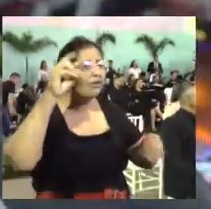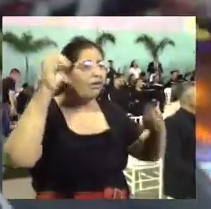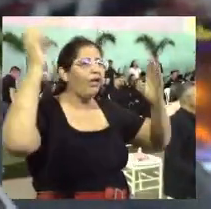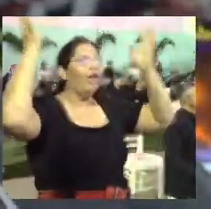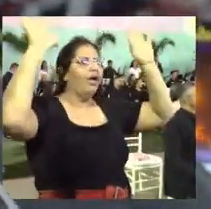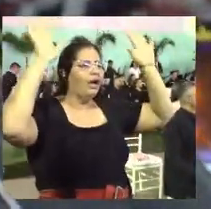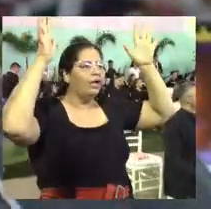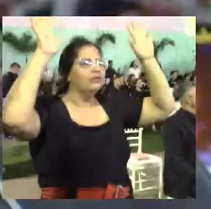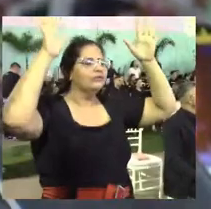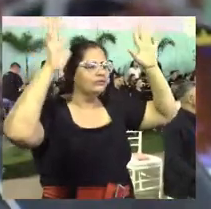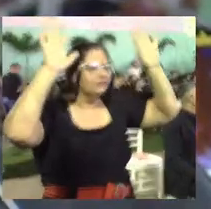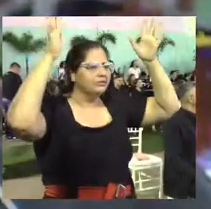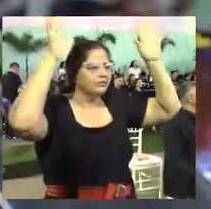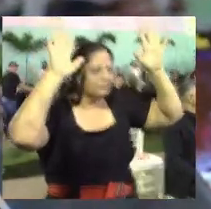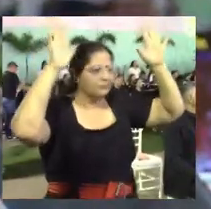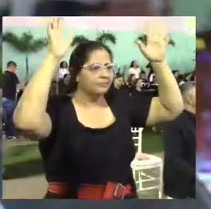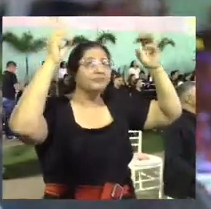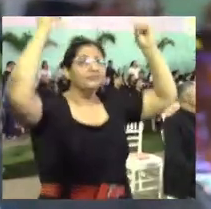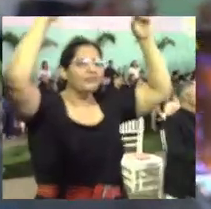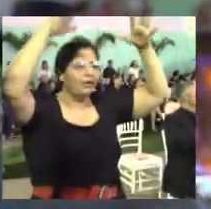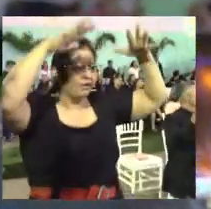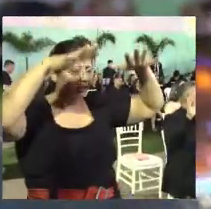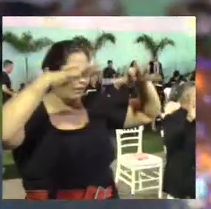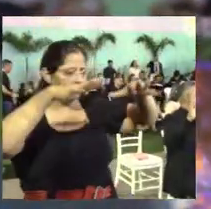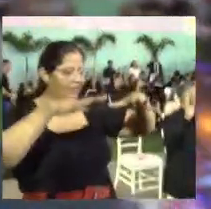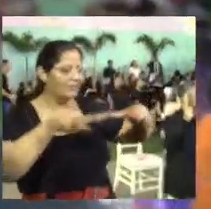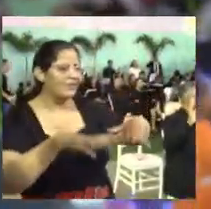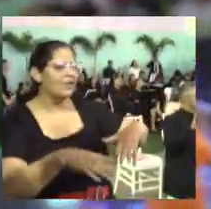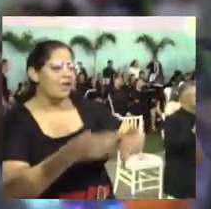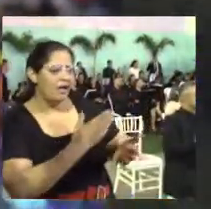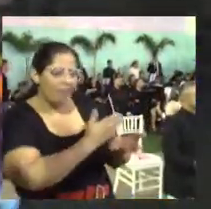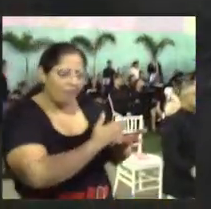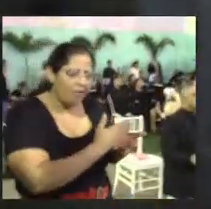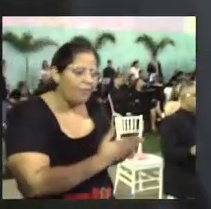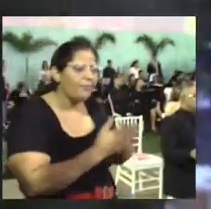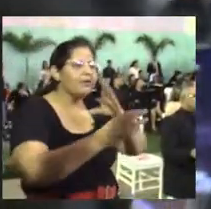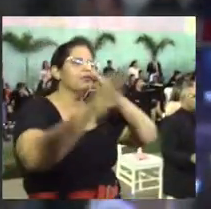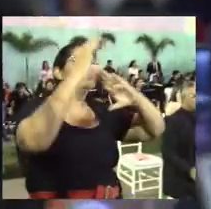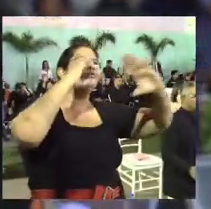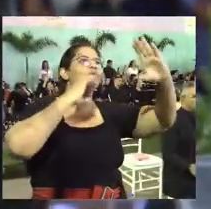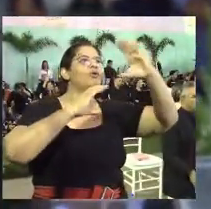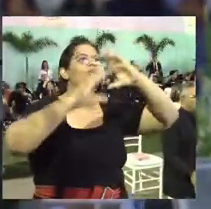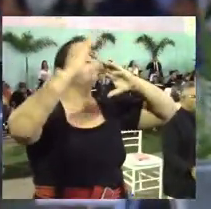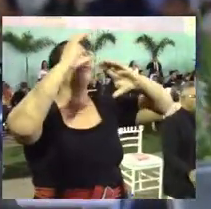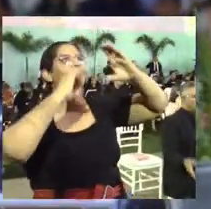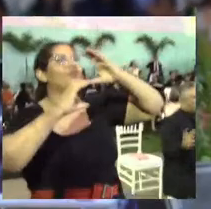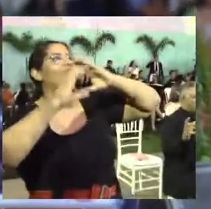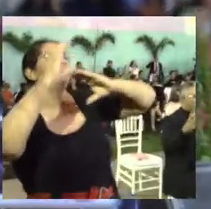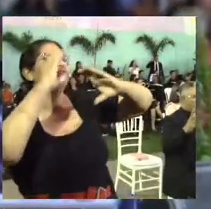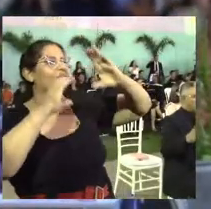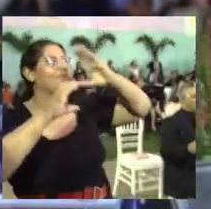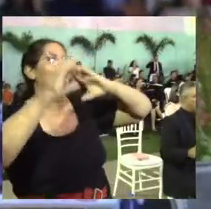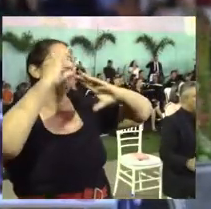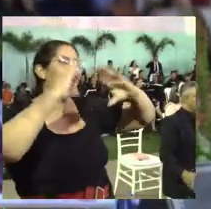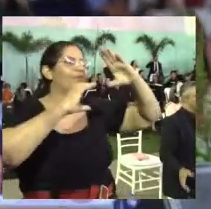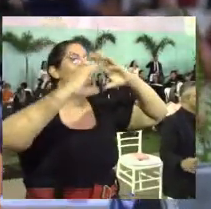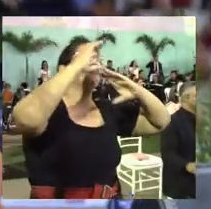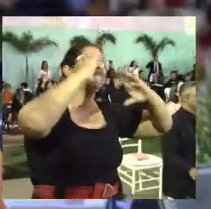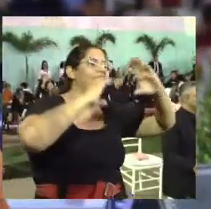as mãos sua benção chegou começa a cantar Com Muito Louvor